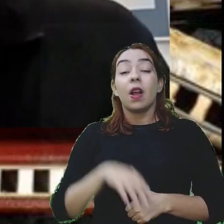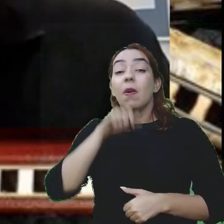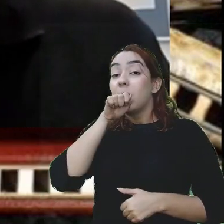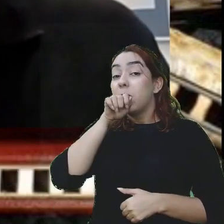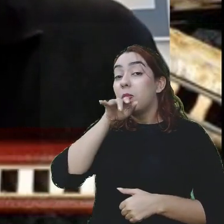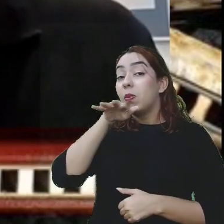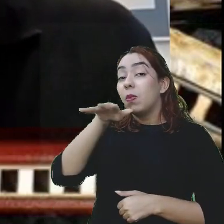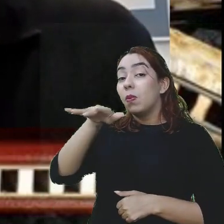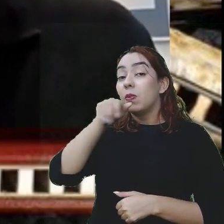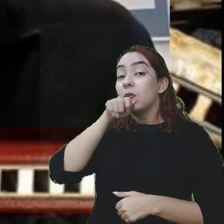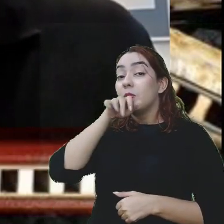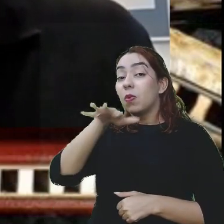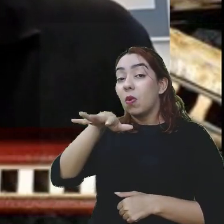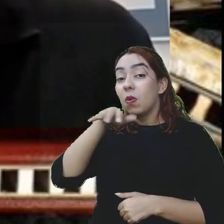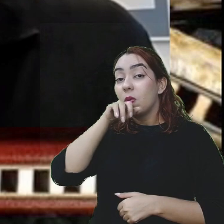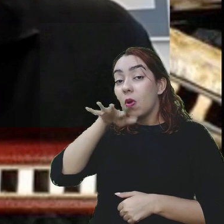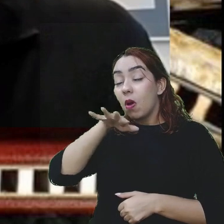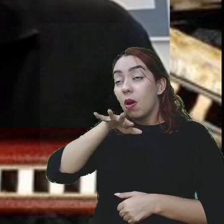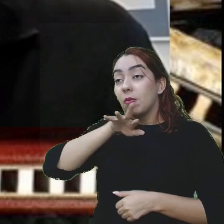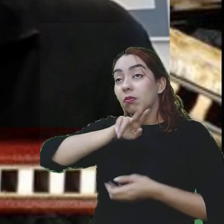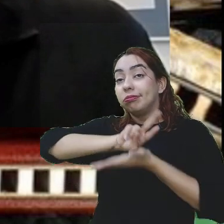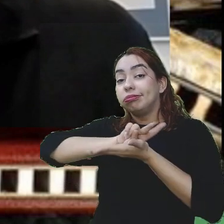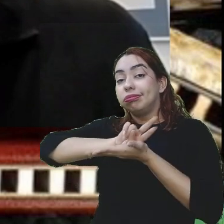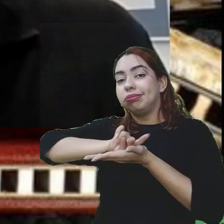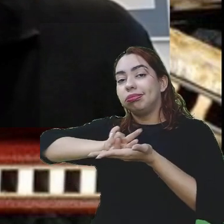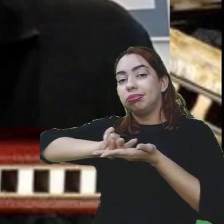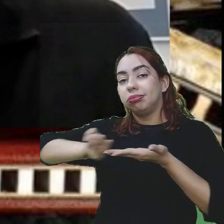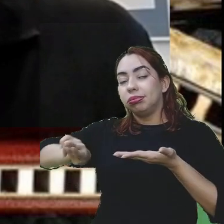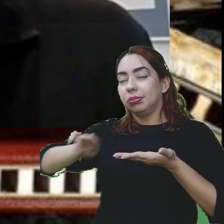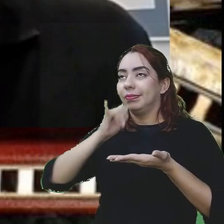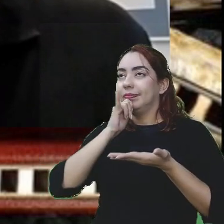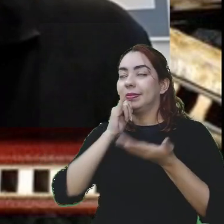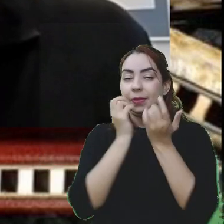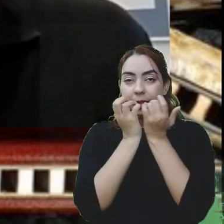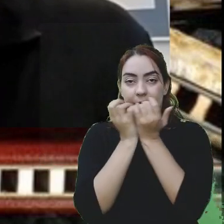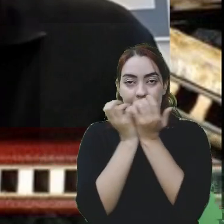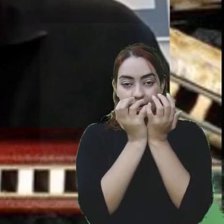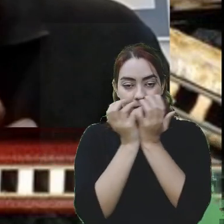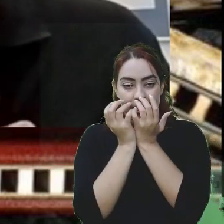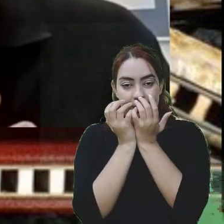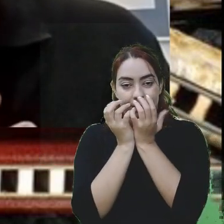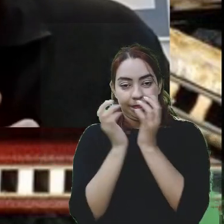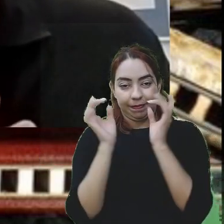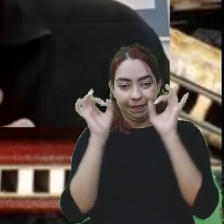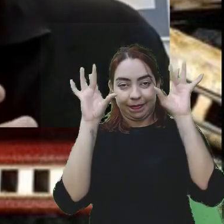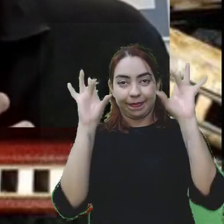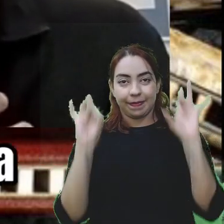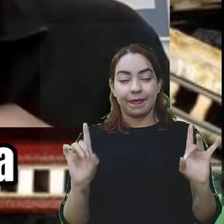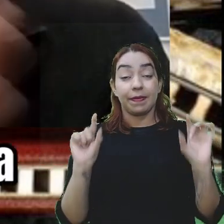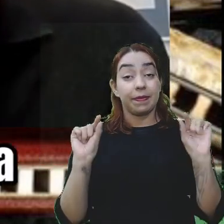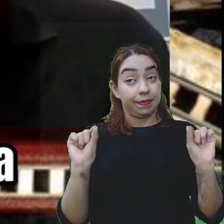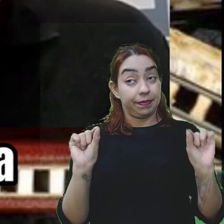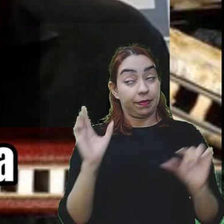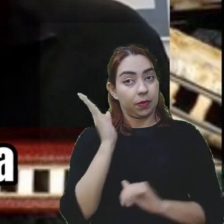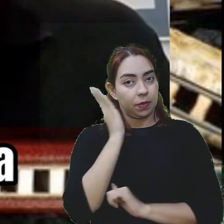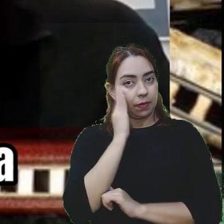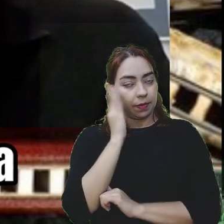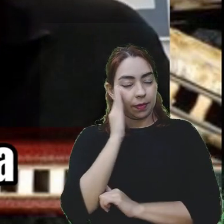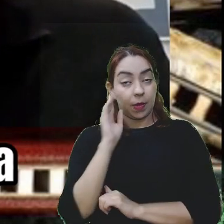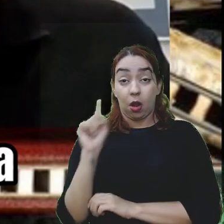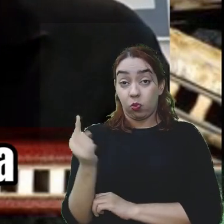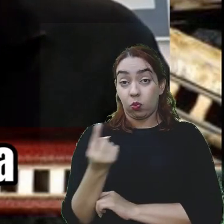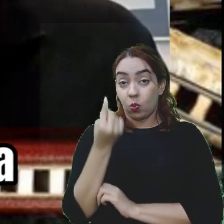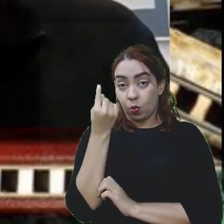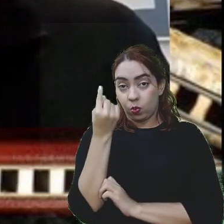né? Então, eu acho que a gaita ela tem uma coisa muito peculiar. Até onde eu sei, é o único instrumento que